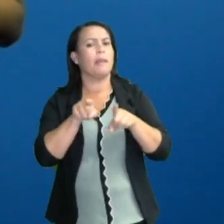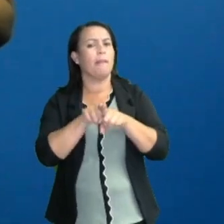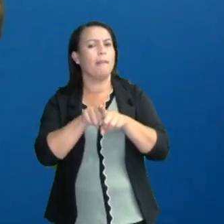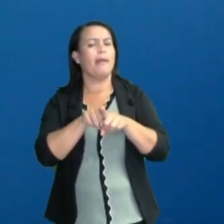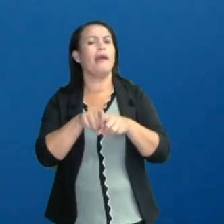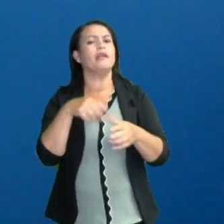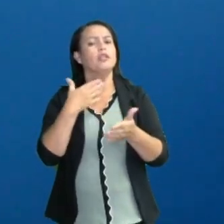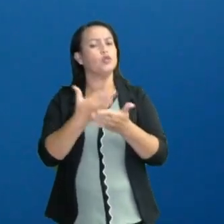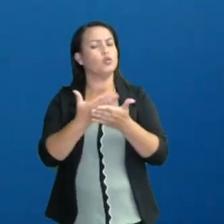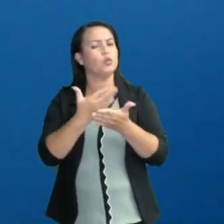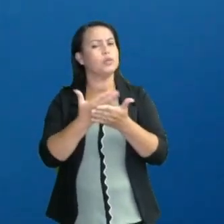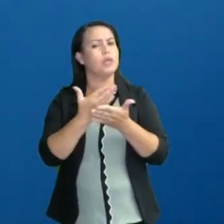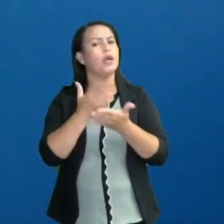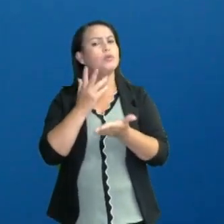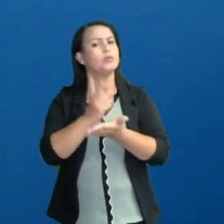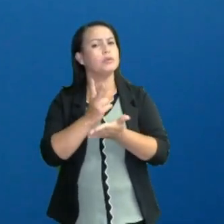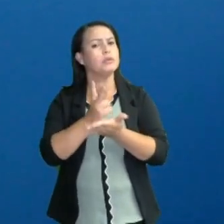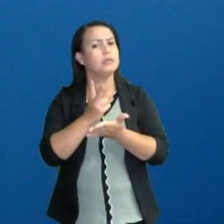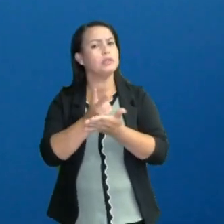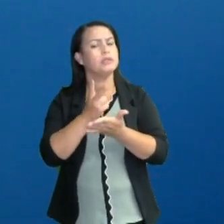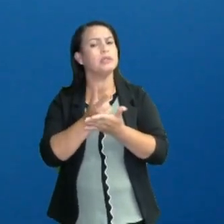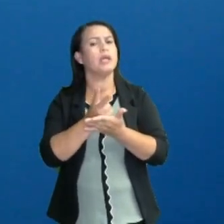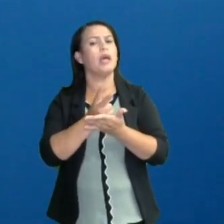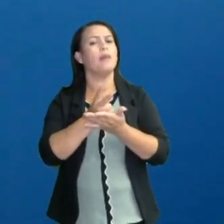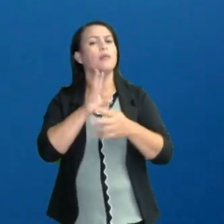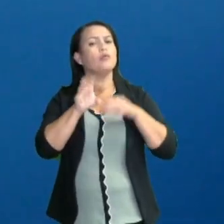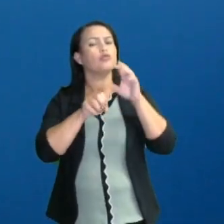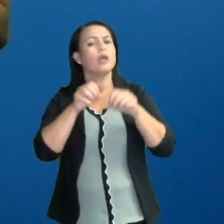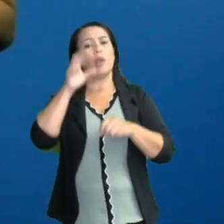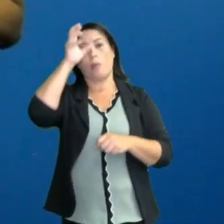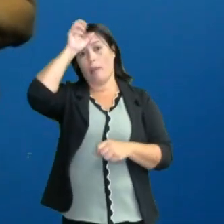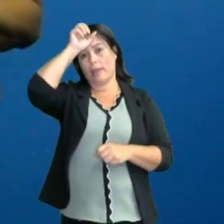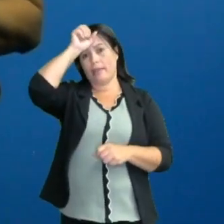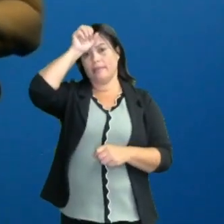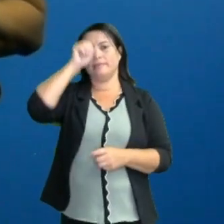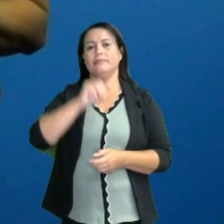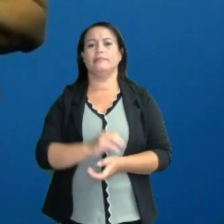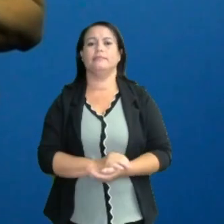que estar sempre estudando e sempre buscando aprender.